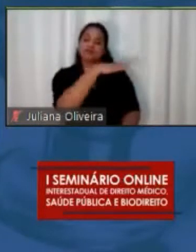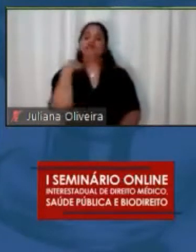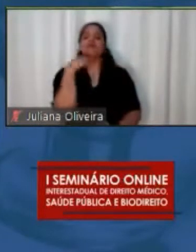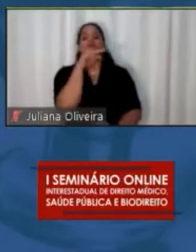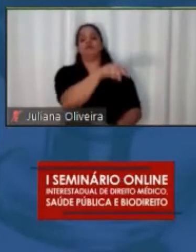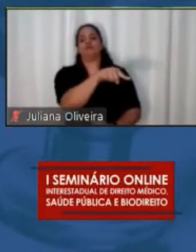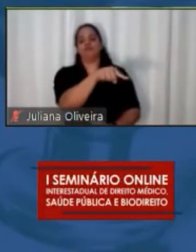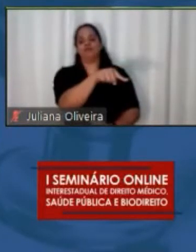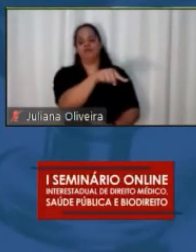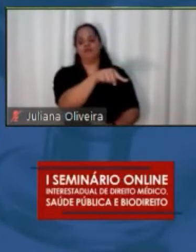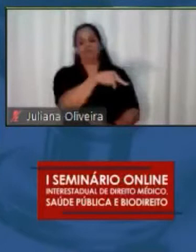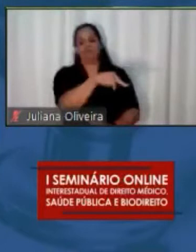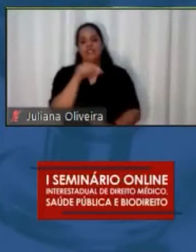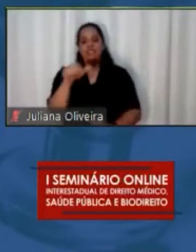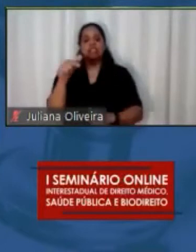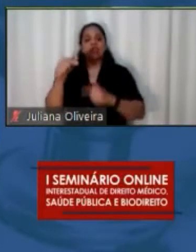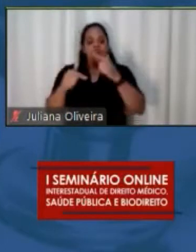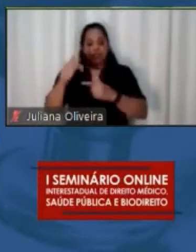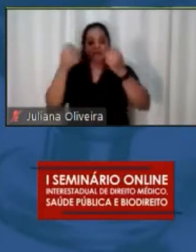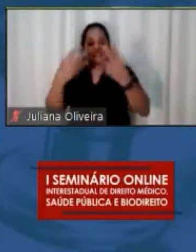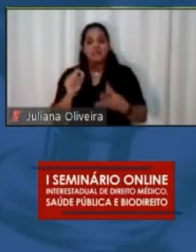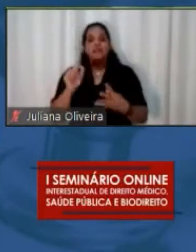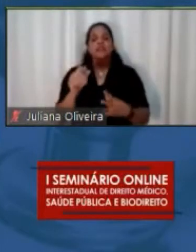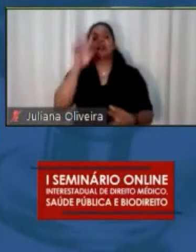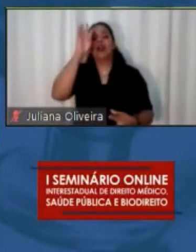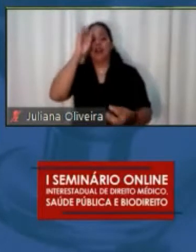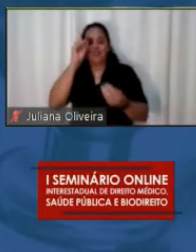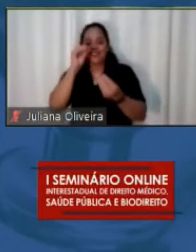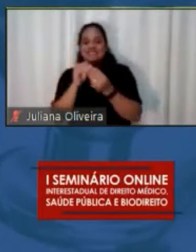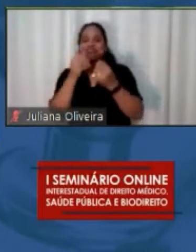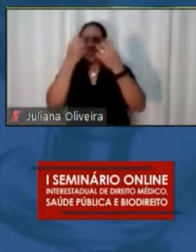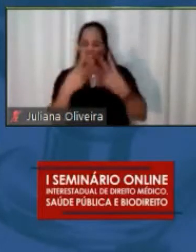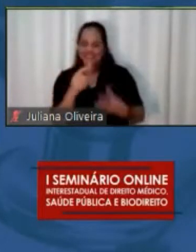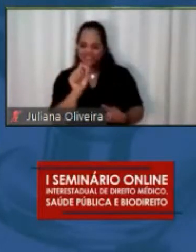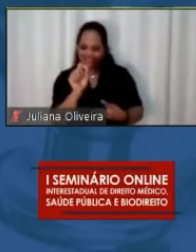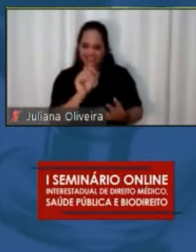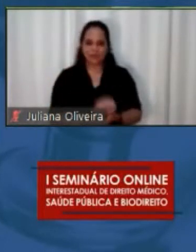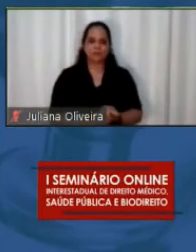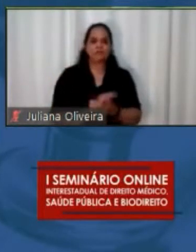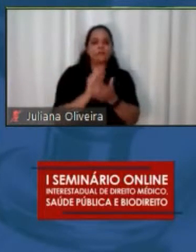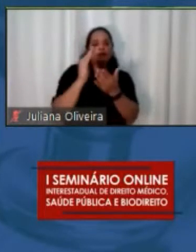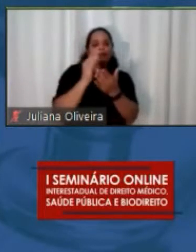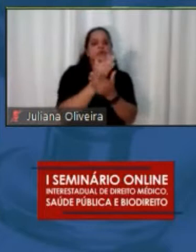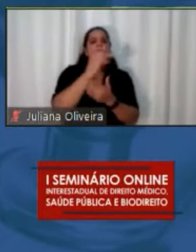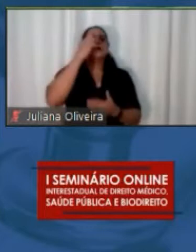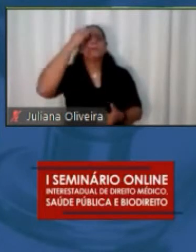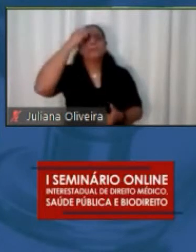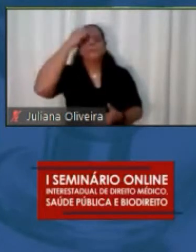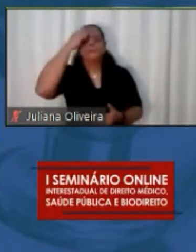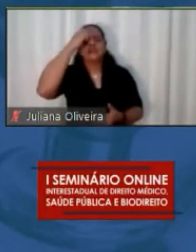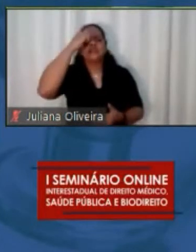ele continua com a conclusão que diz assim, os autores levantam a possibilidade de danos associados à transfusão